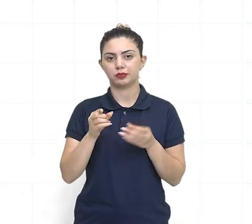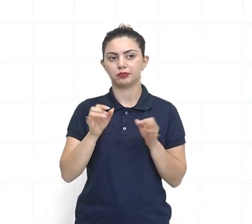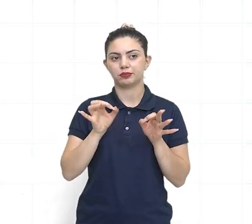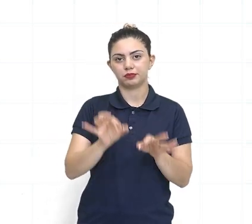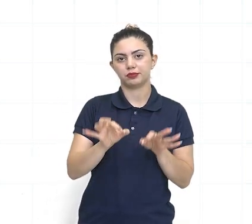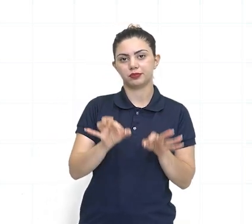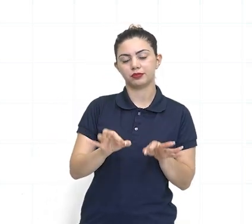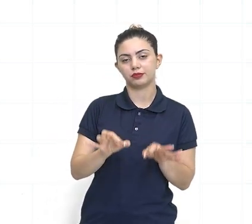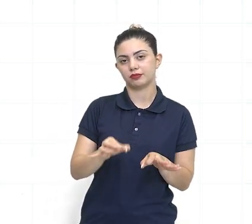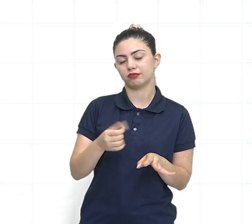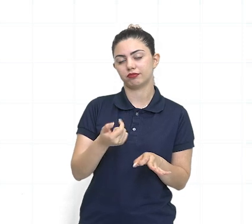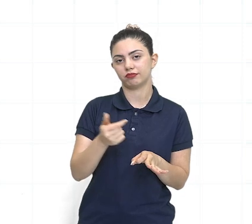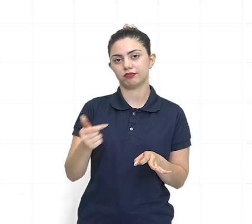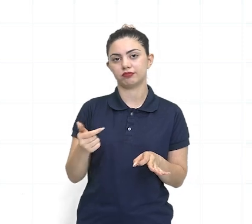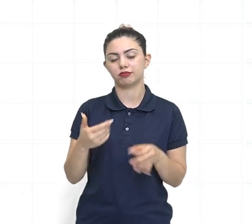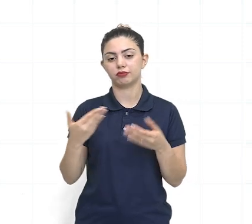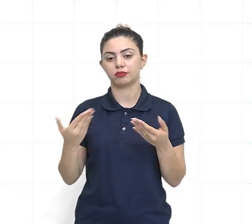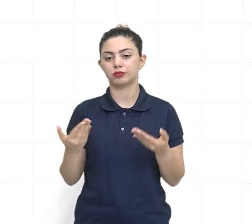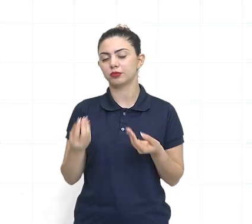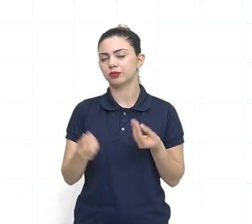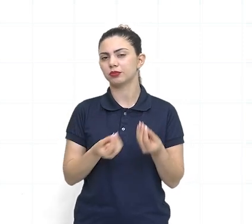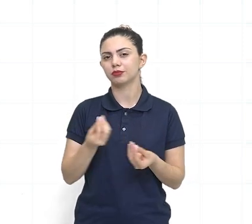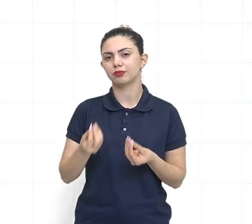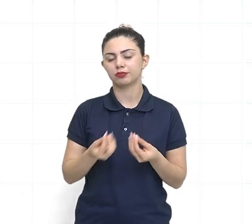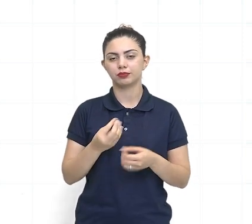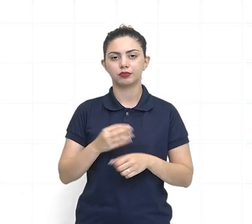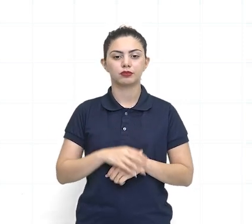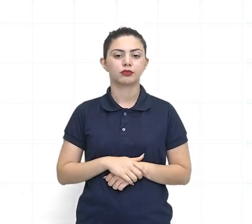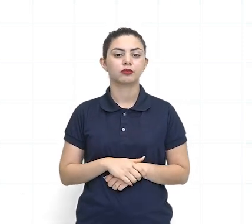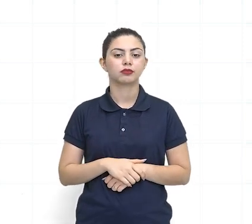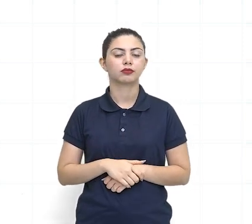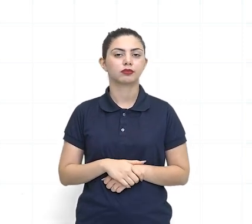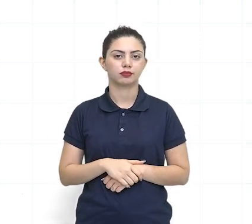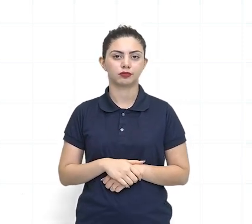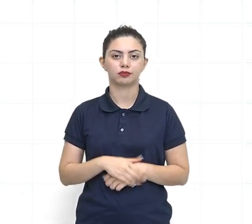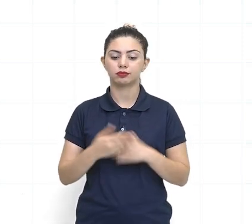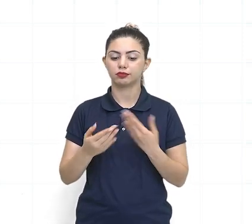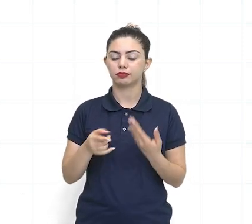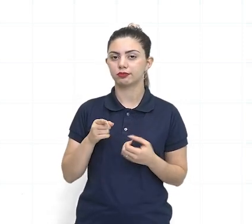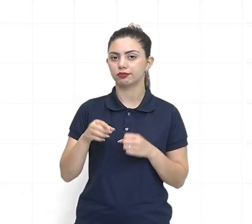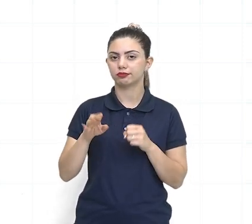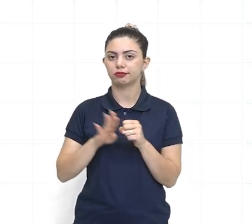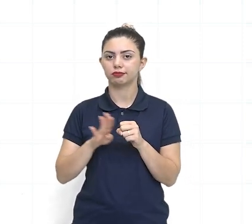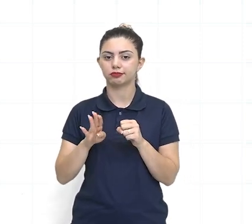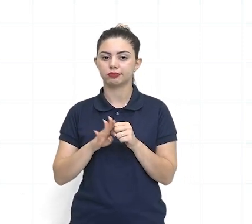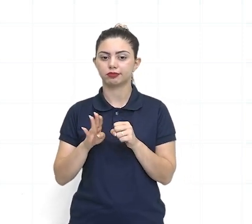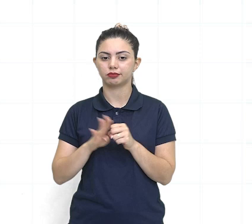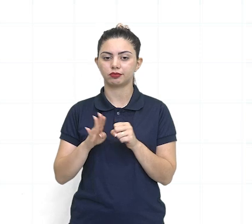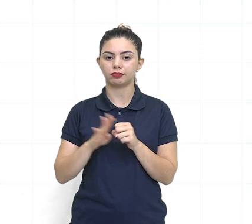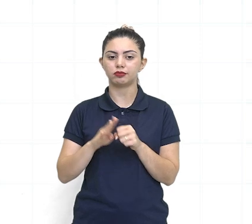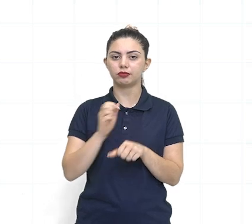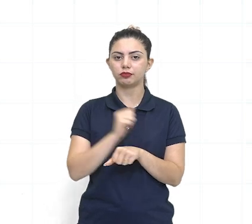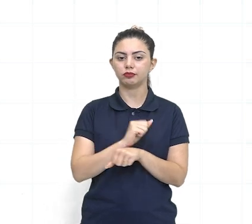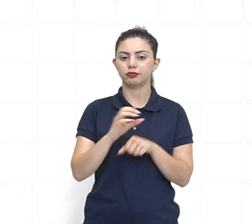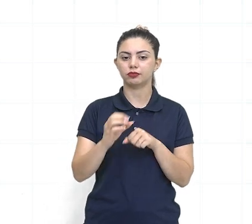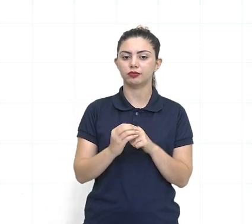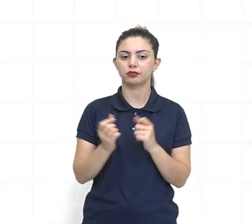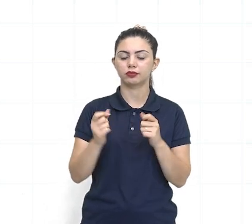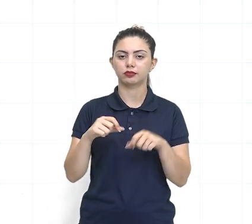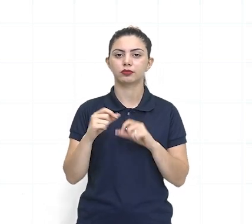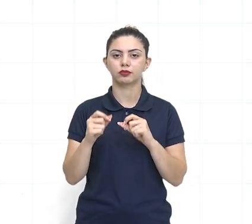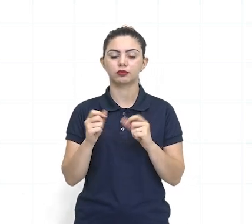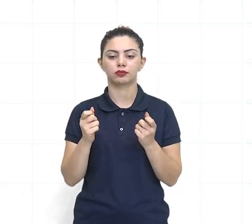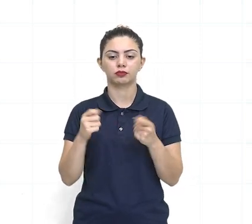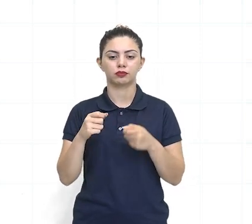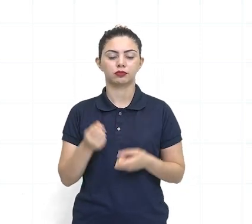precisão correta, o artigo indefinido, ele transmite ao substantivo uma grande força expressiva, ou